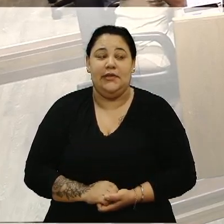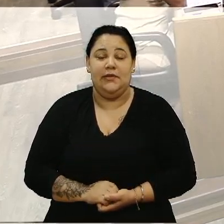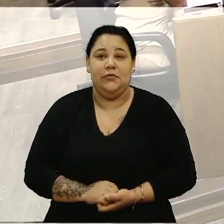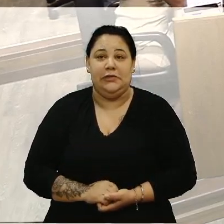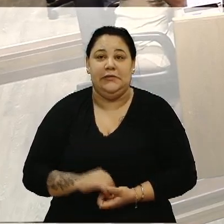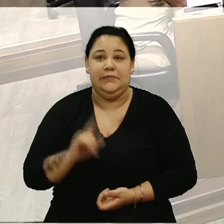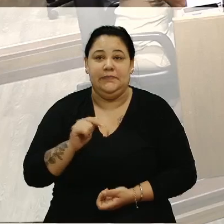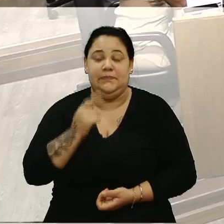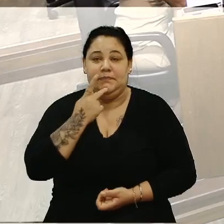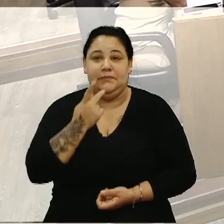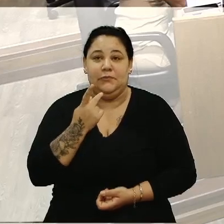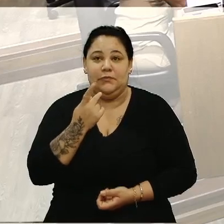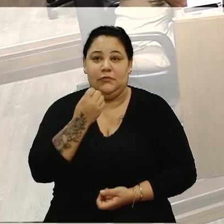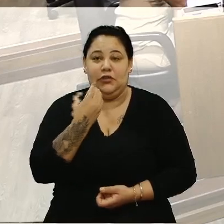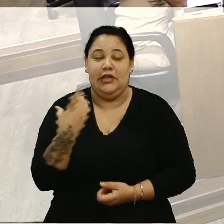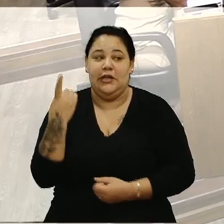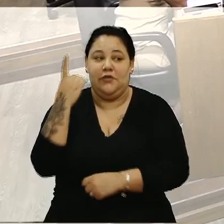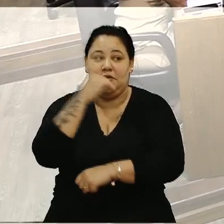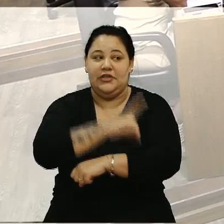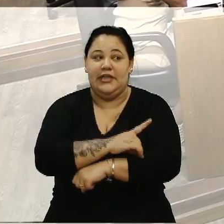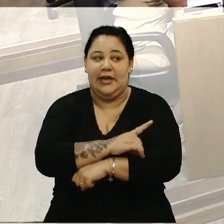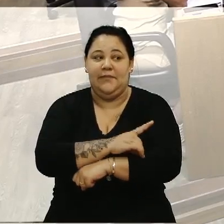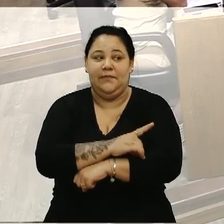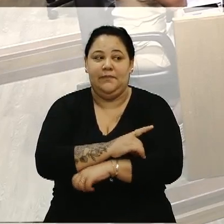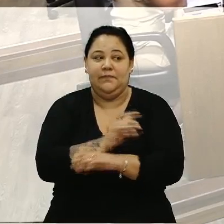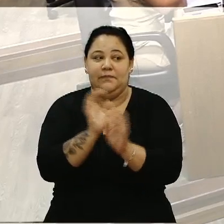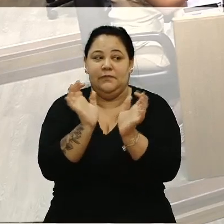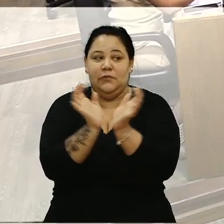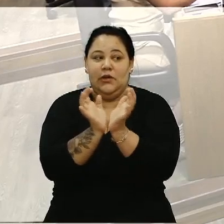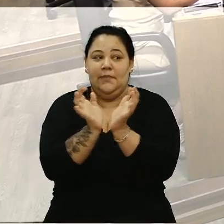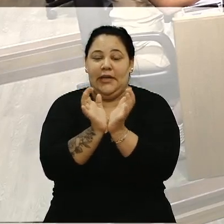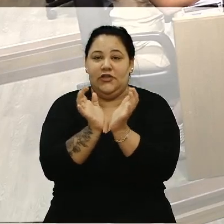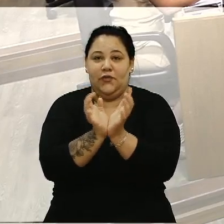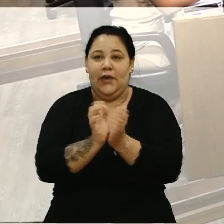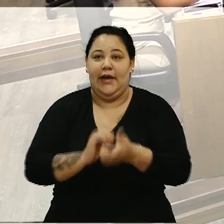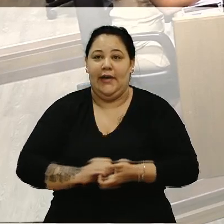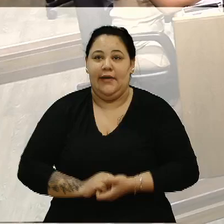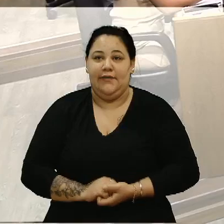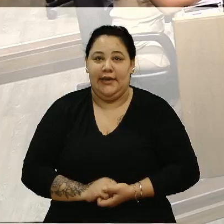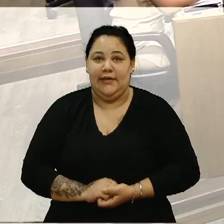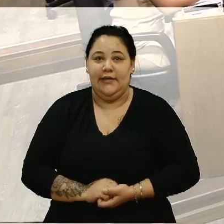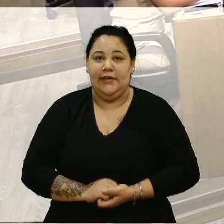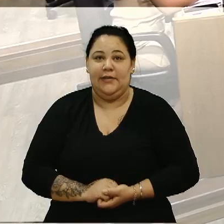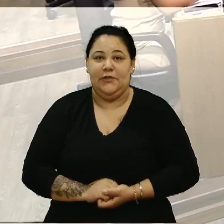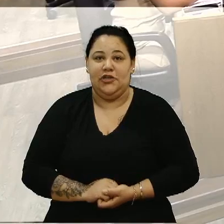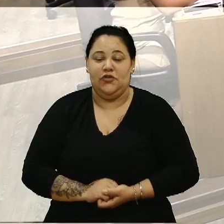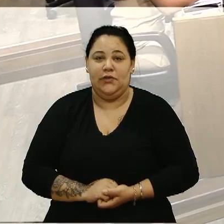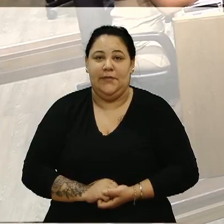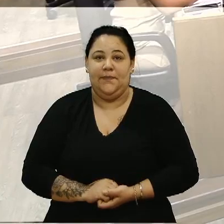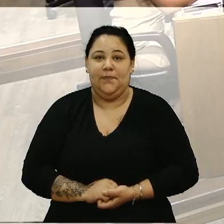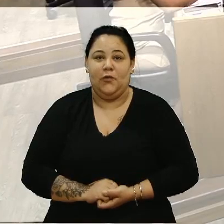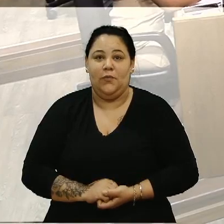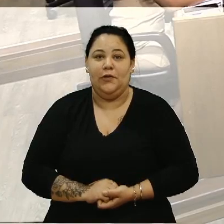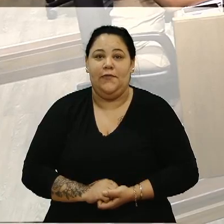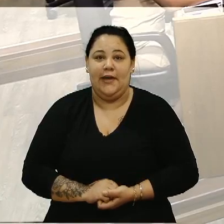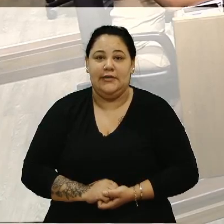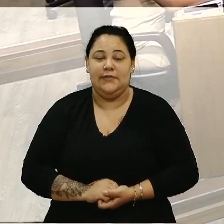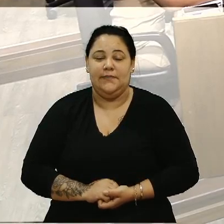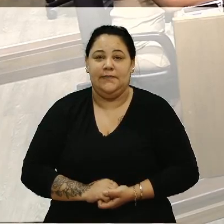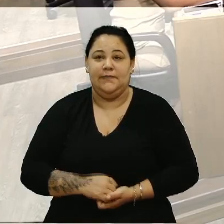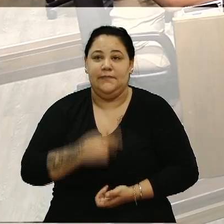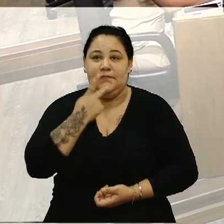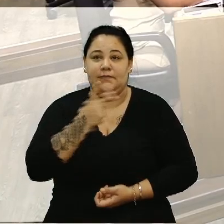Bom dia, colegas. Eu quero fazer 2 votos, infelizmente 2 votos de pesar.